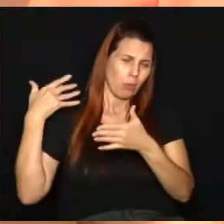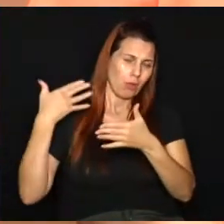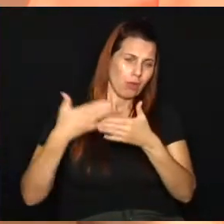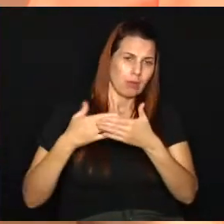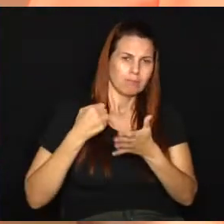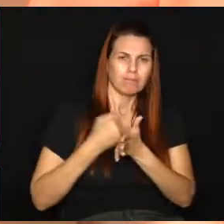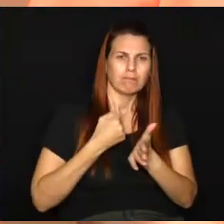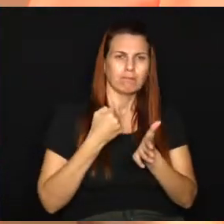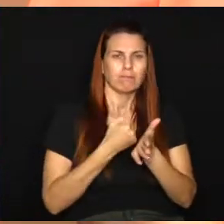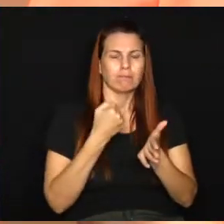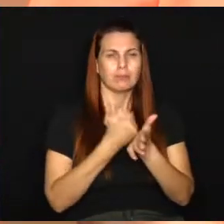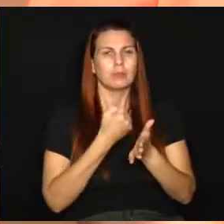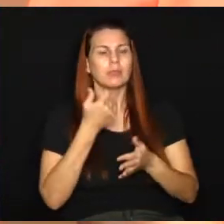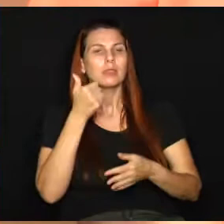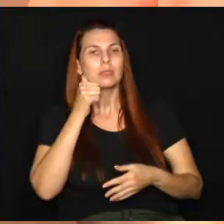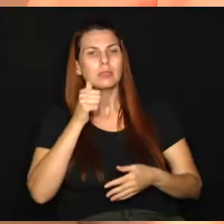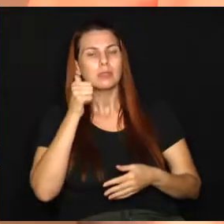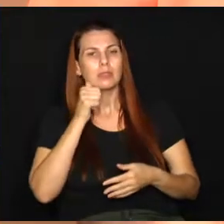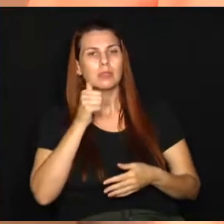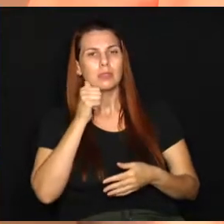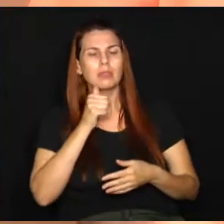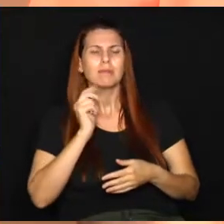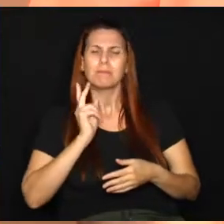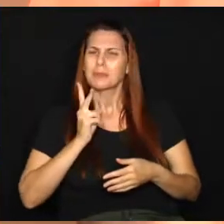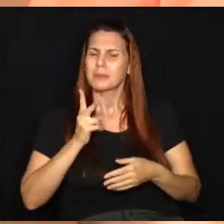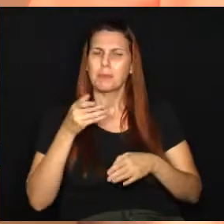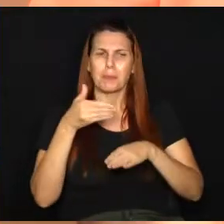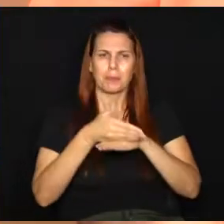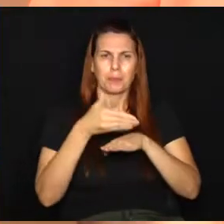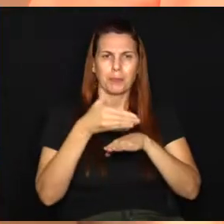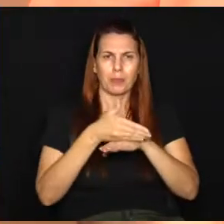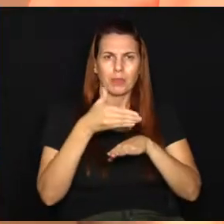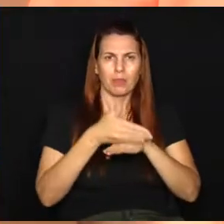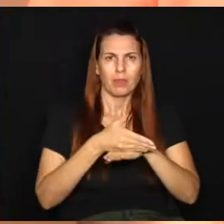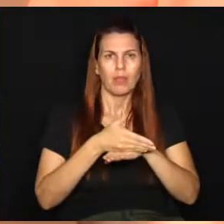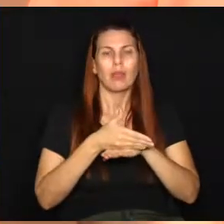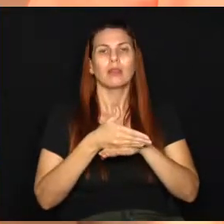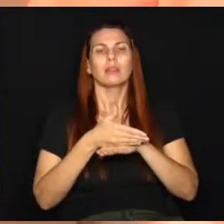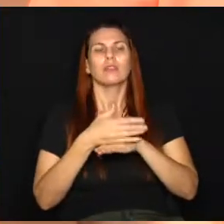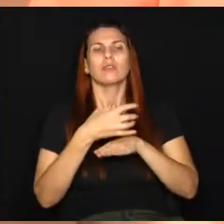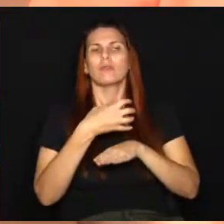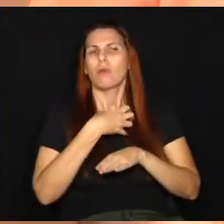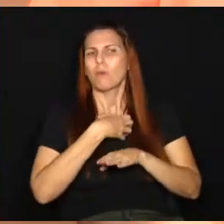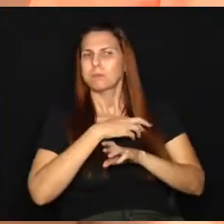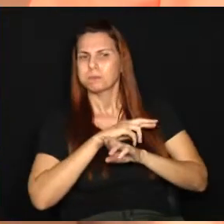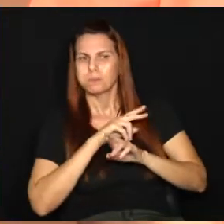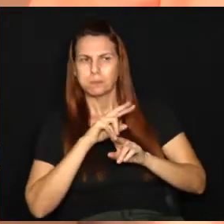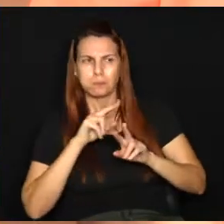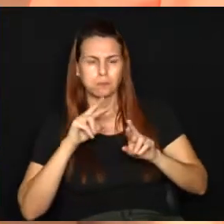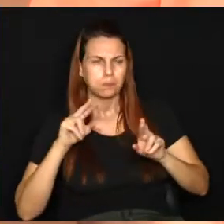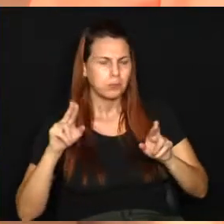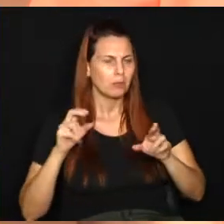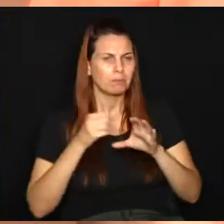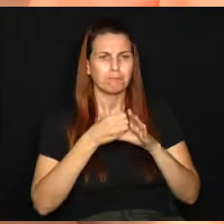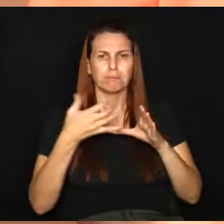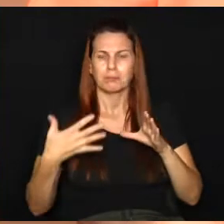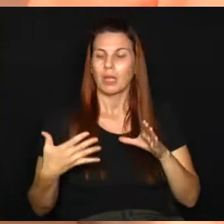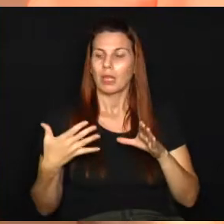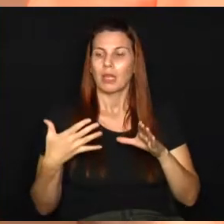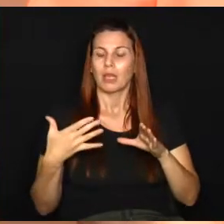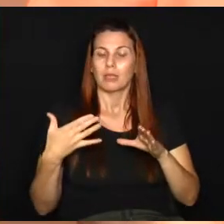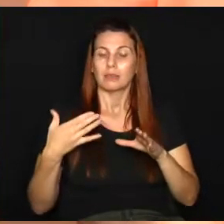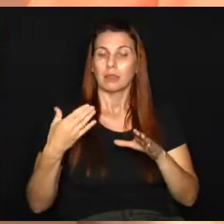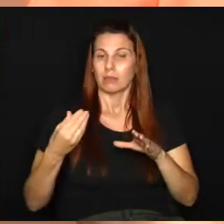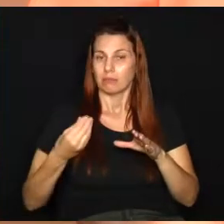As mulheres sempre participaram das suas mais diversas formas do processo da vida